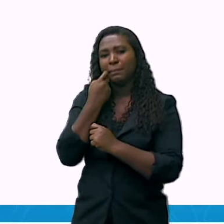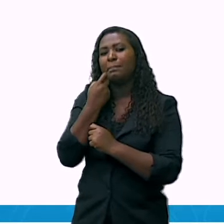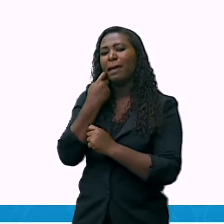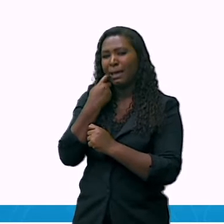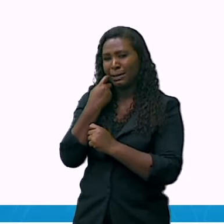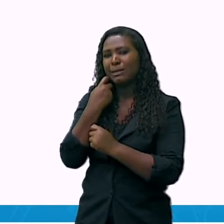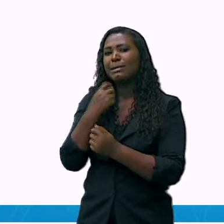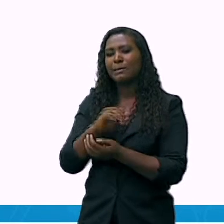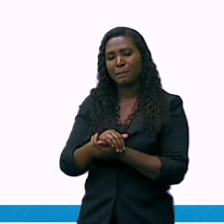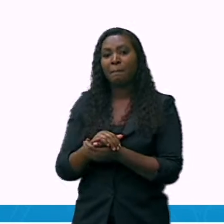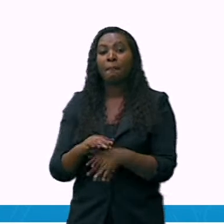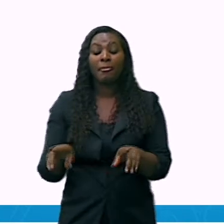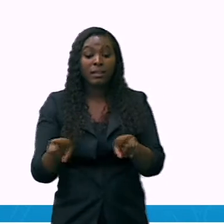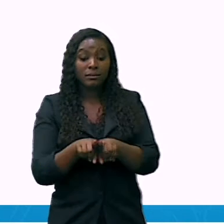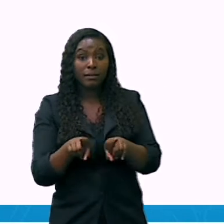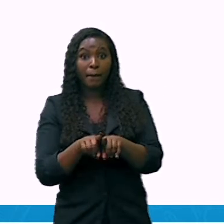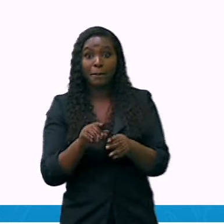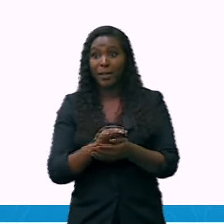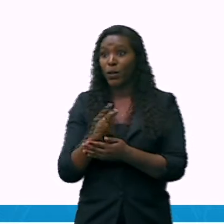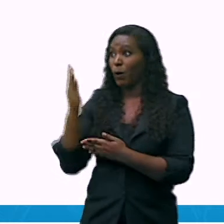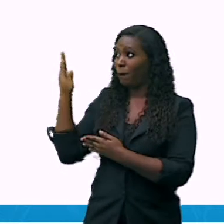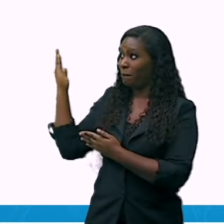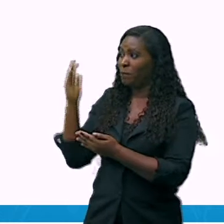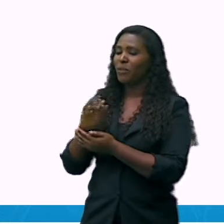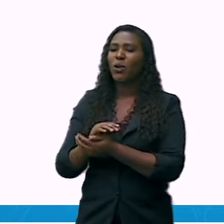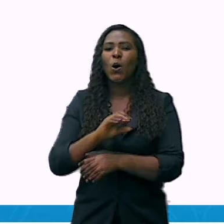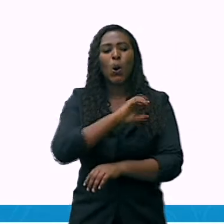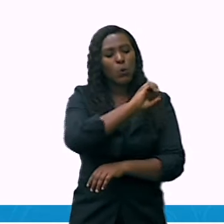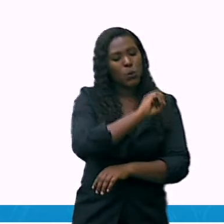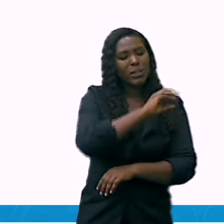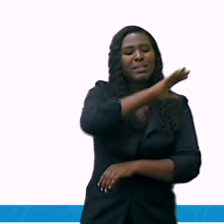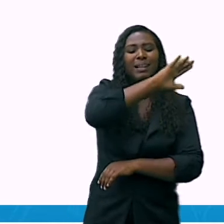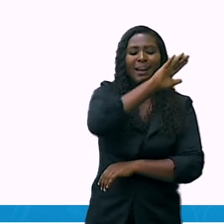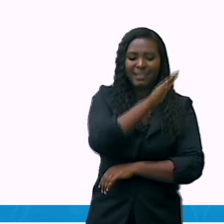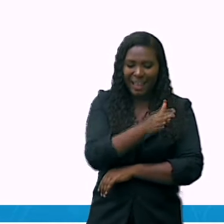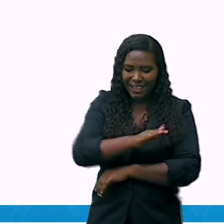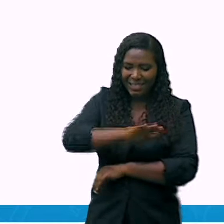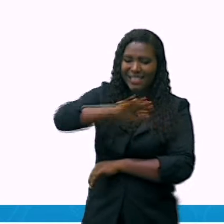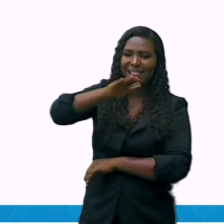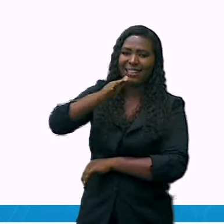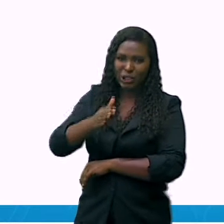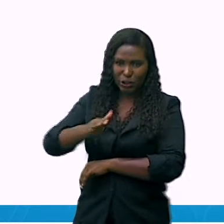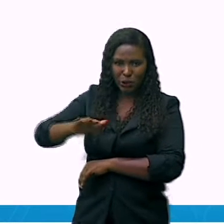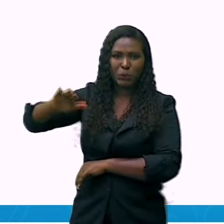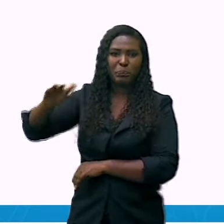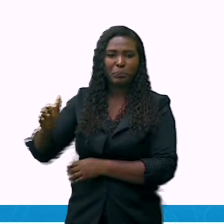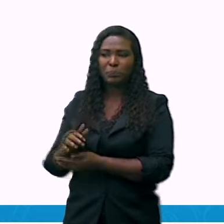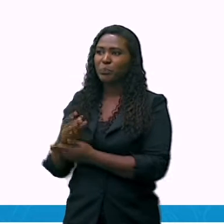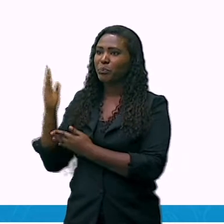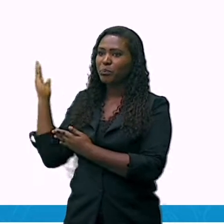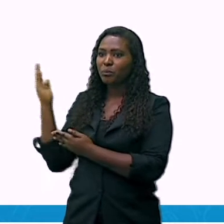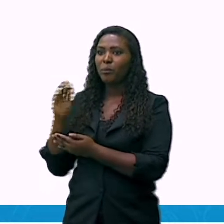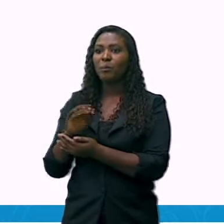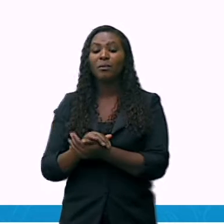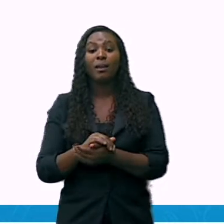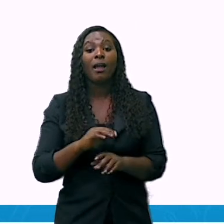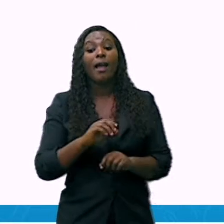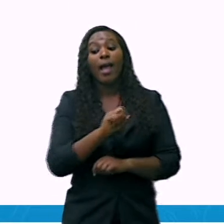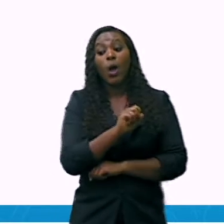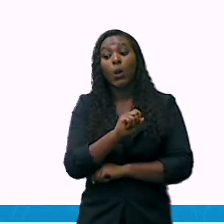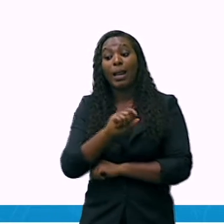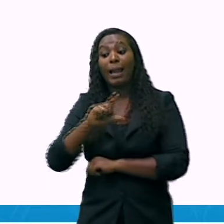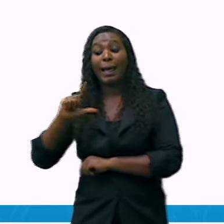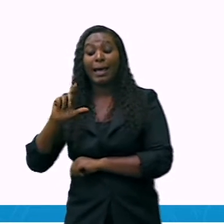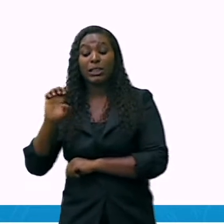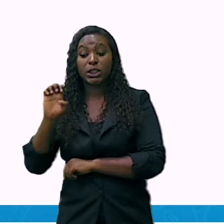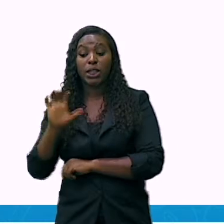Oceano Atlântico banha os territórios entre a costa leste da Europa e a